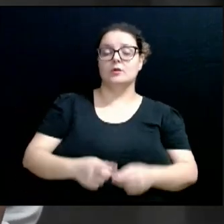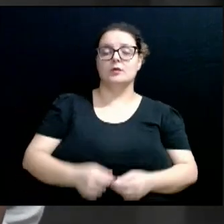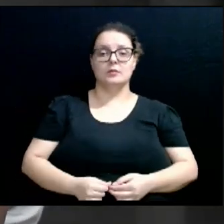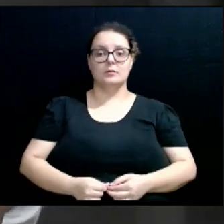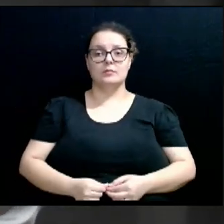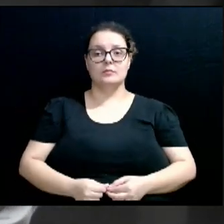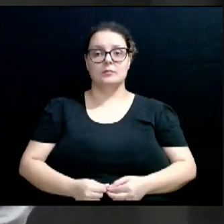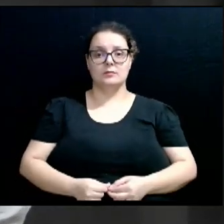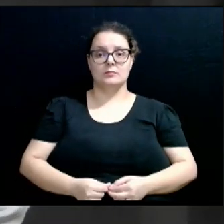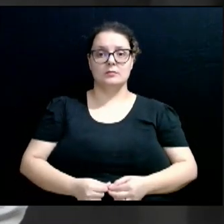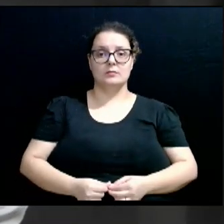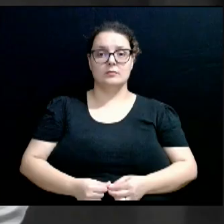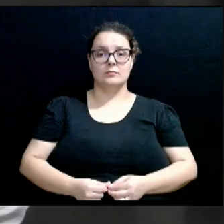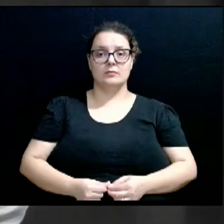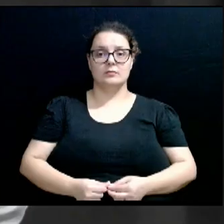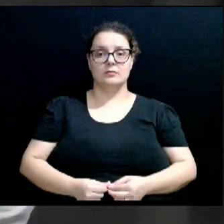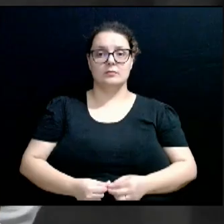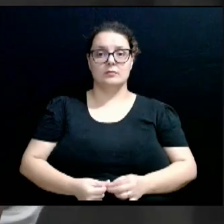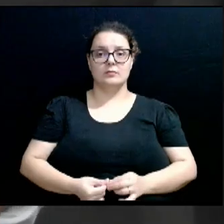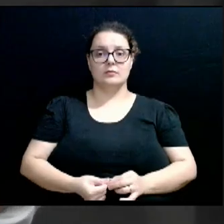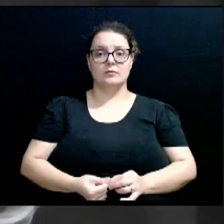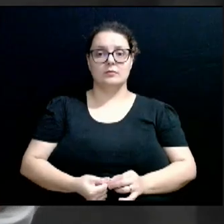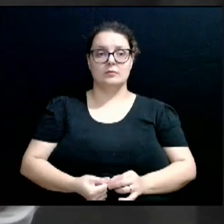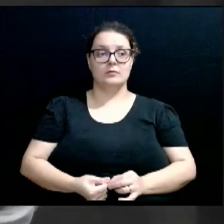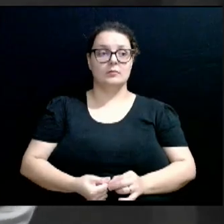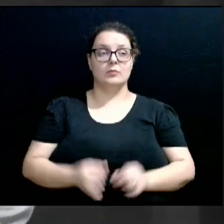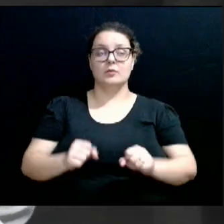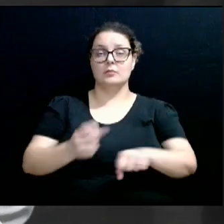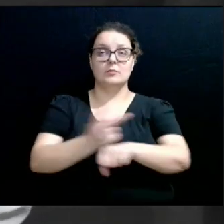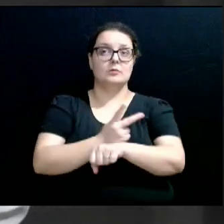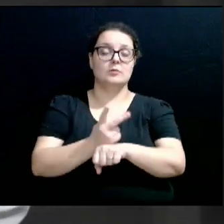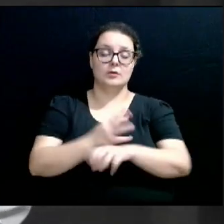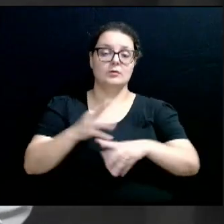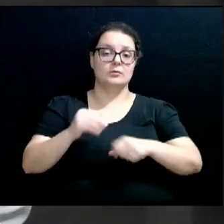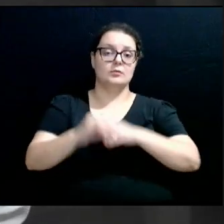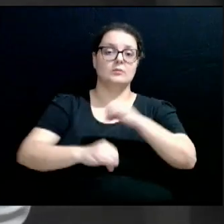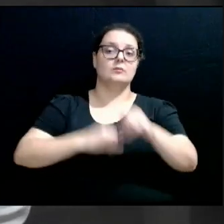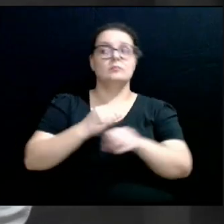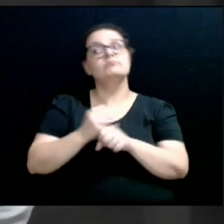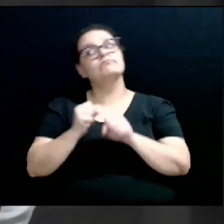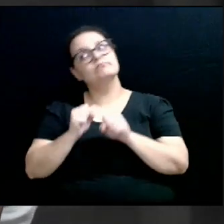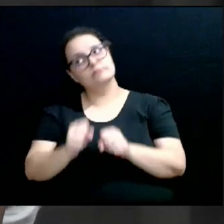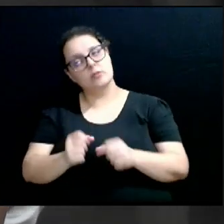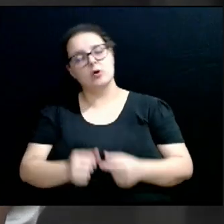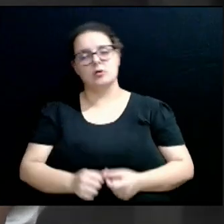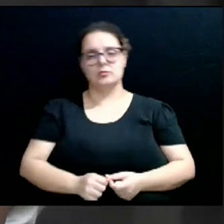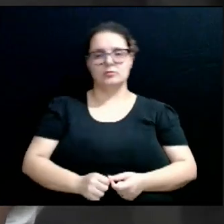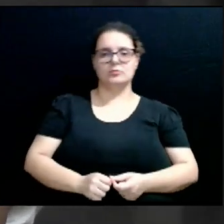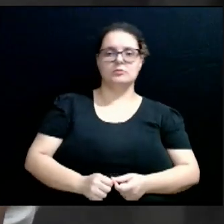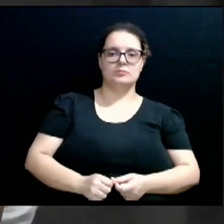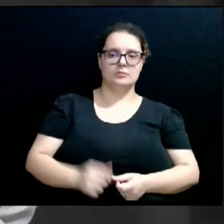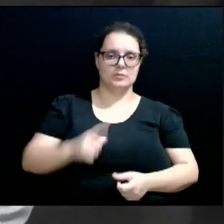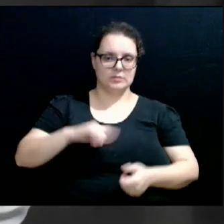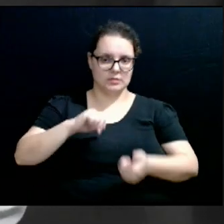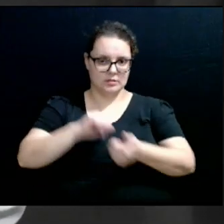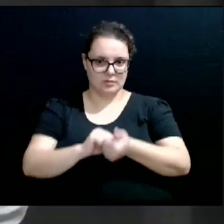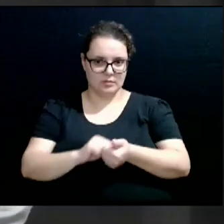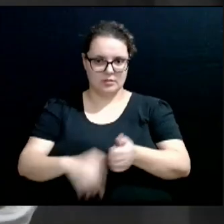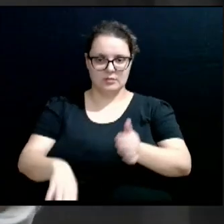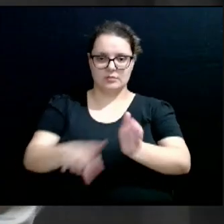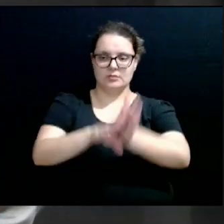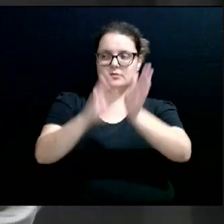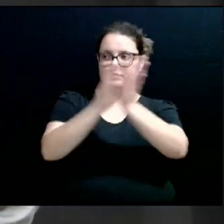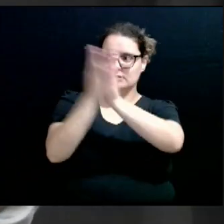gente pode buscar tudo na internet. Pode, mas você ter a qualidade de chegar numa biblioteca, onde tem